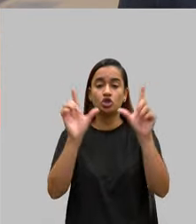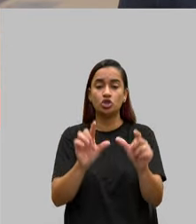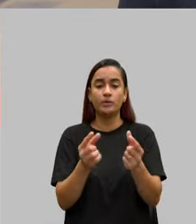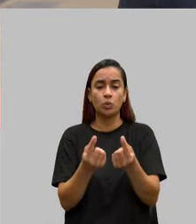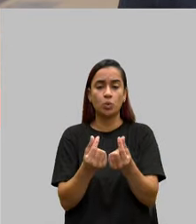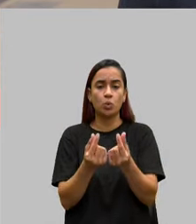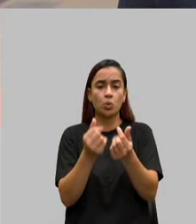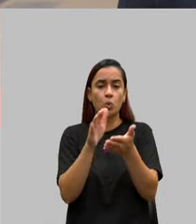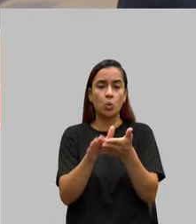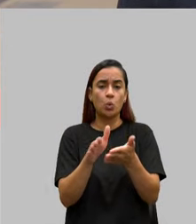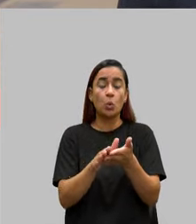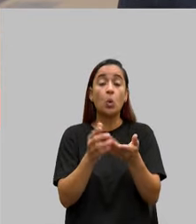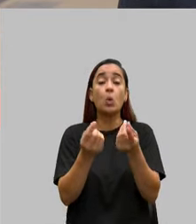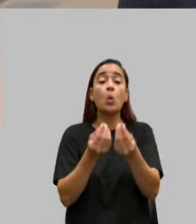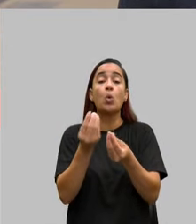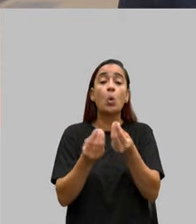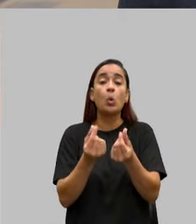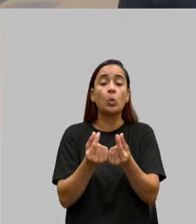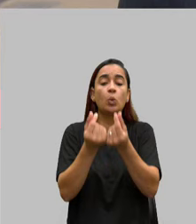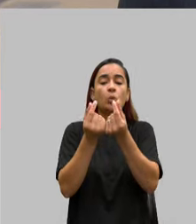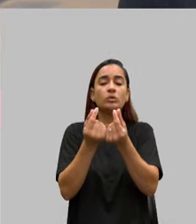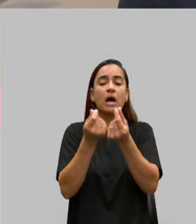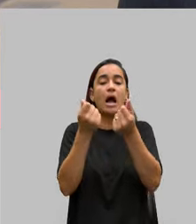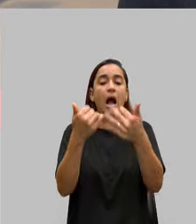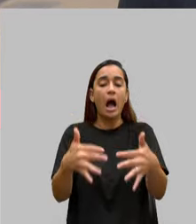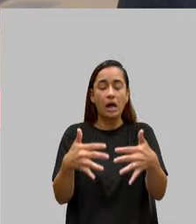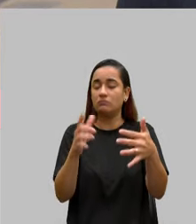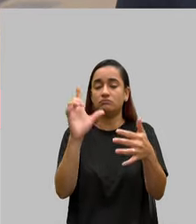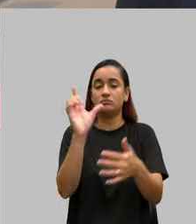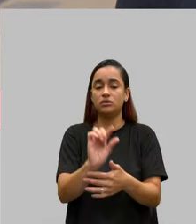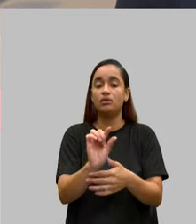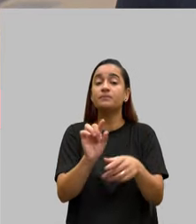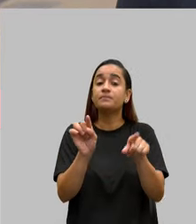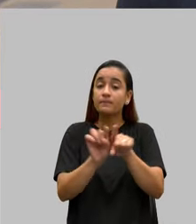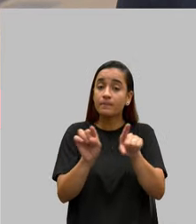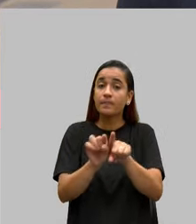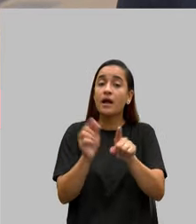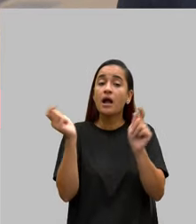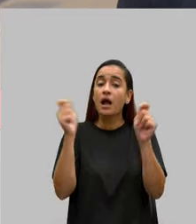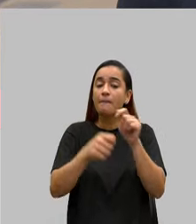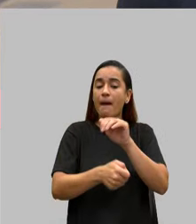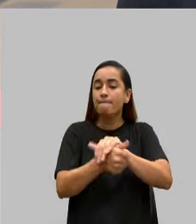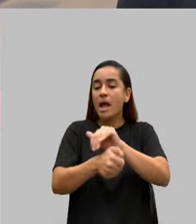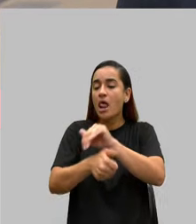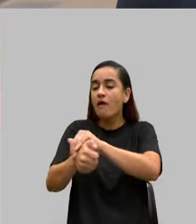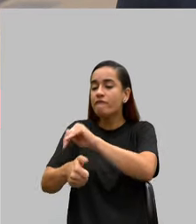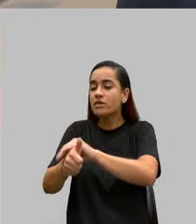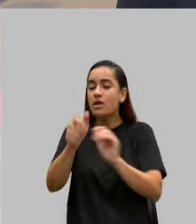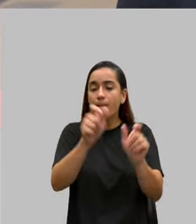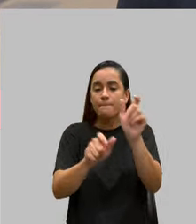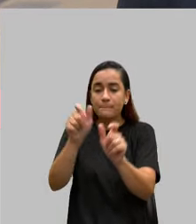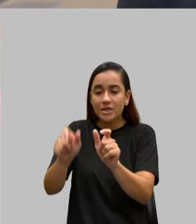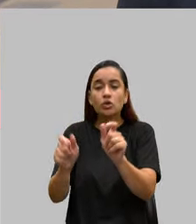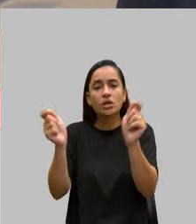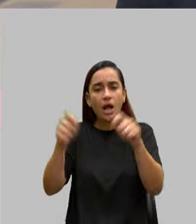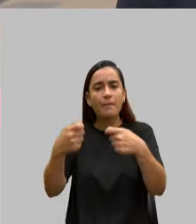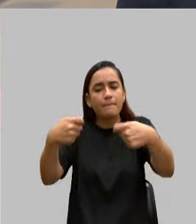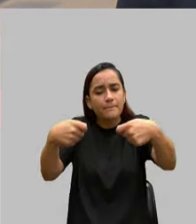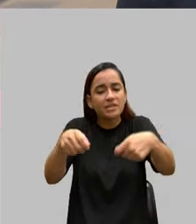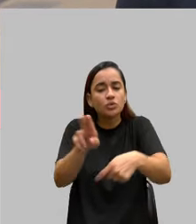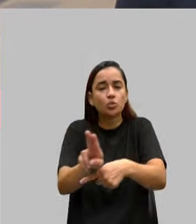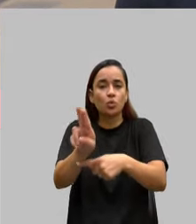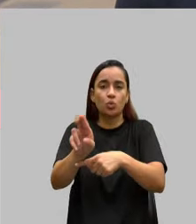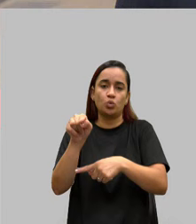beneficiar mais pessoas que precisam realmente de usar esse tipo de medicamento né então